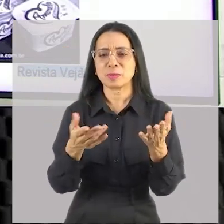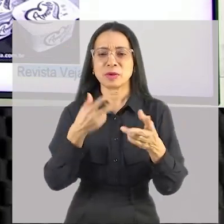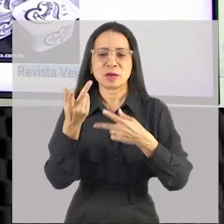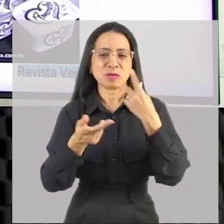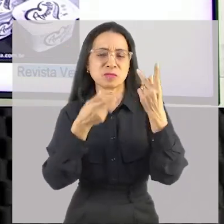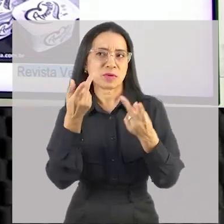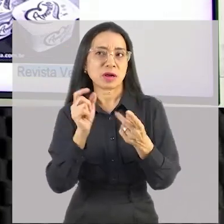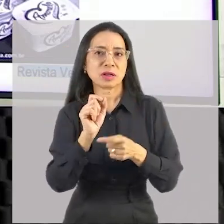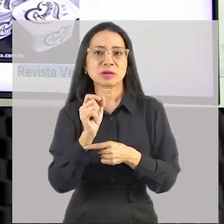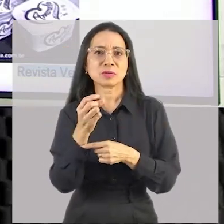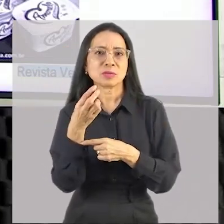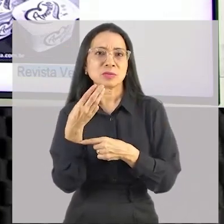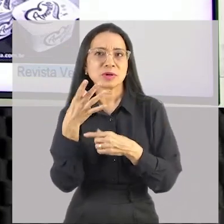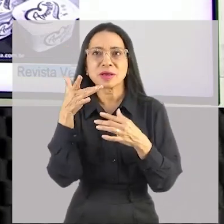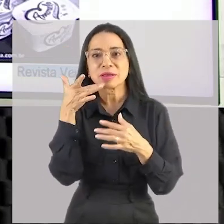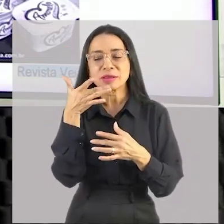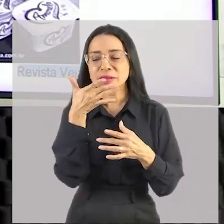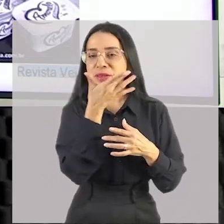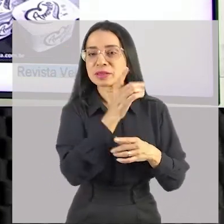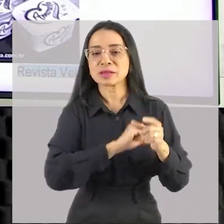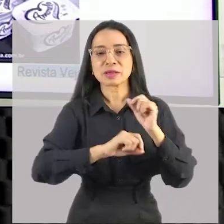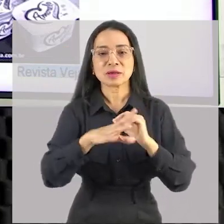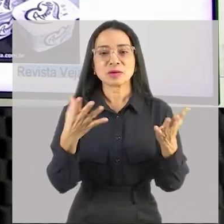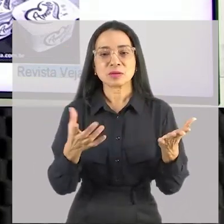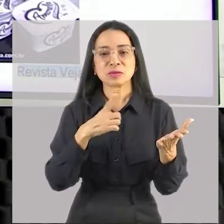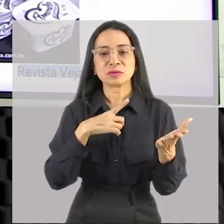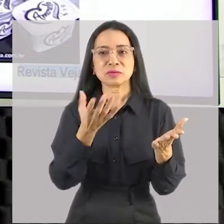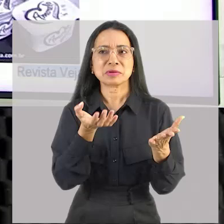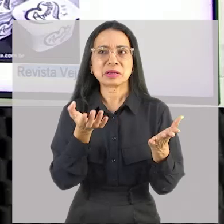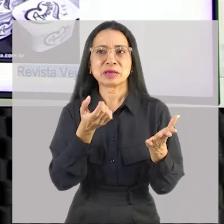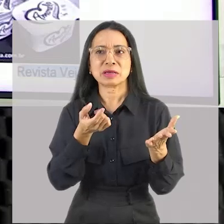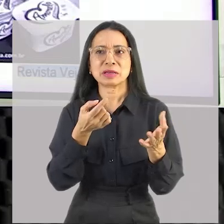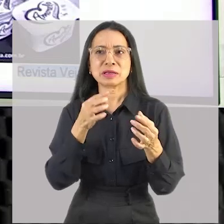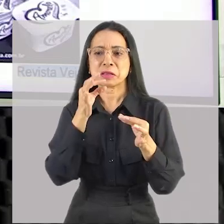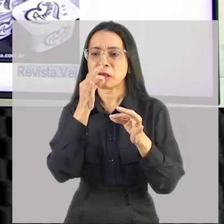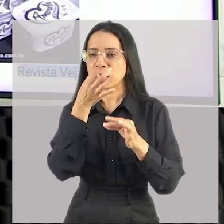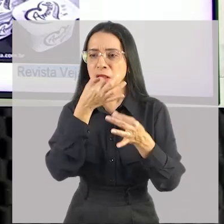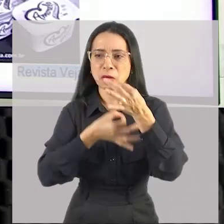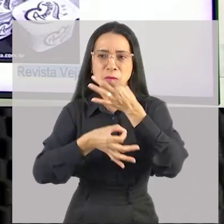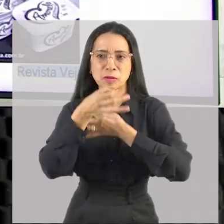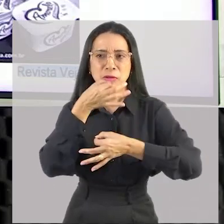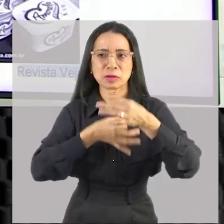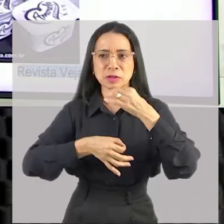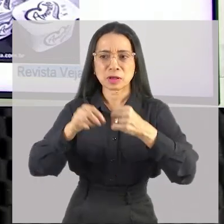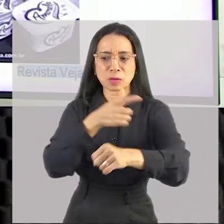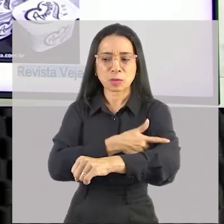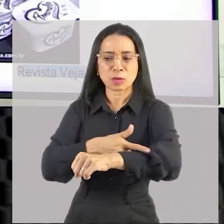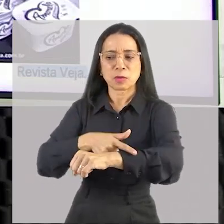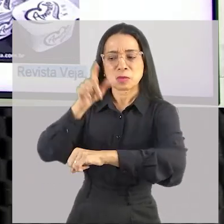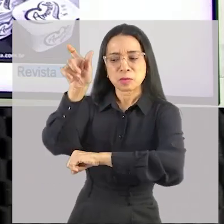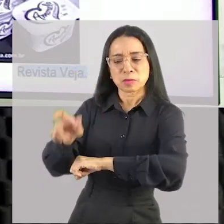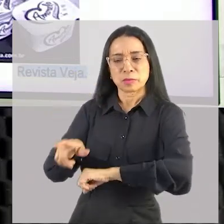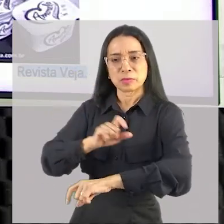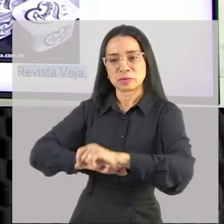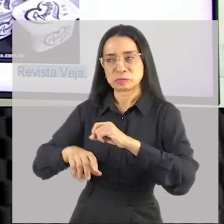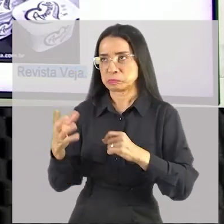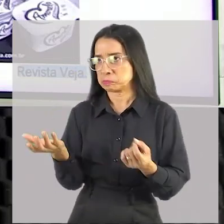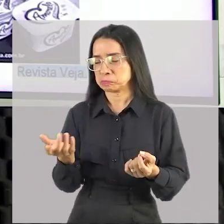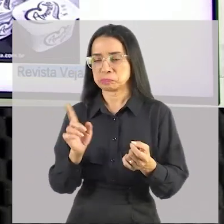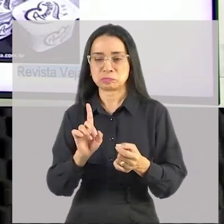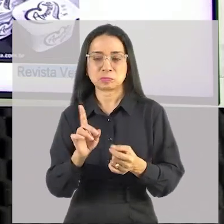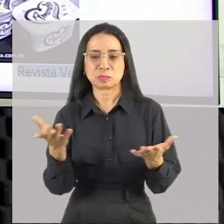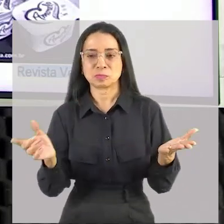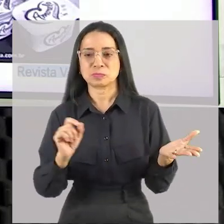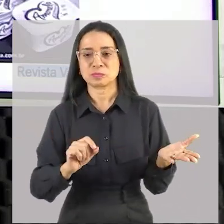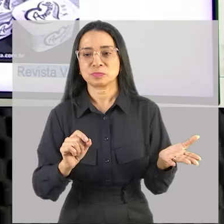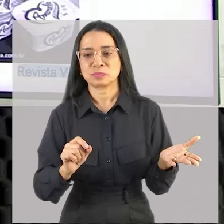é saborosa, às vezes até porque você tá querendo criticar o comportamento de uma pessoa, você fala, não é bem assim não. Aí aqui embaixo tem